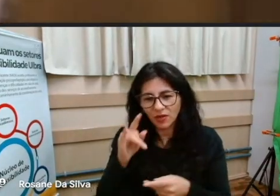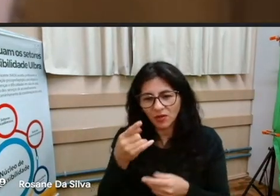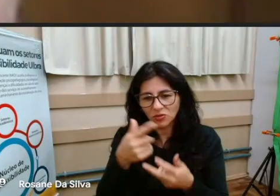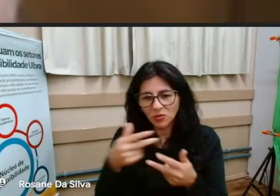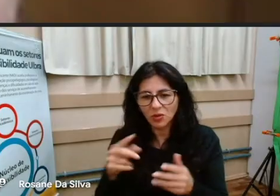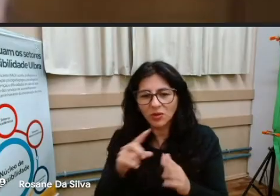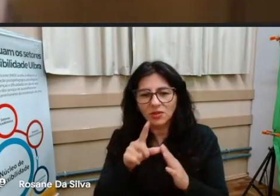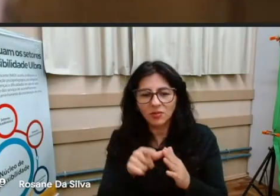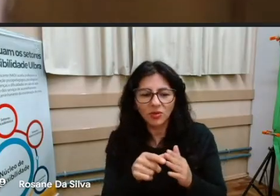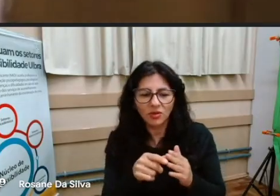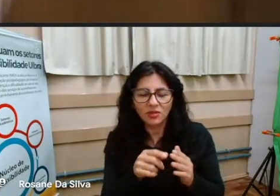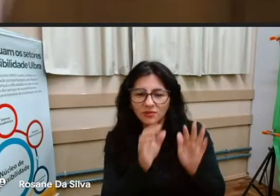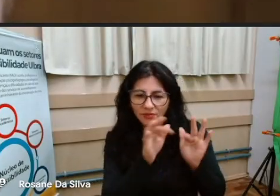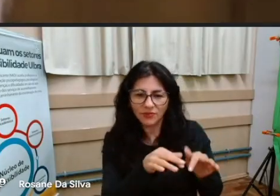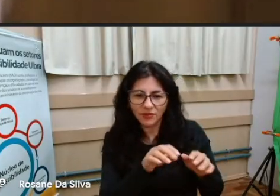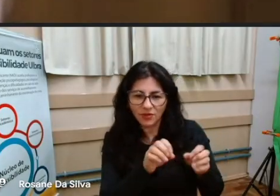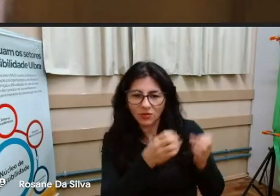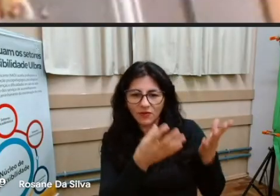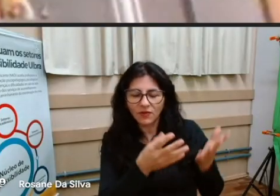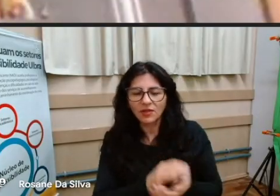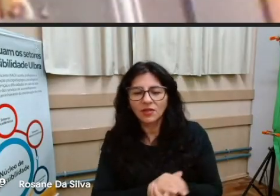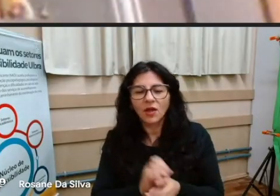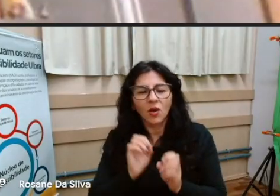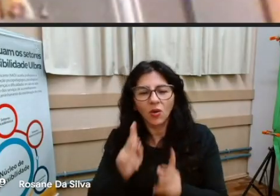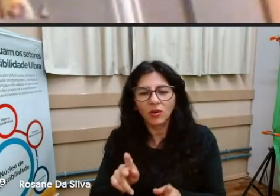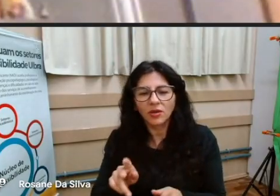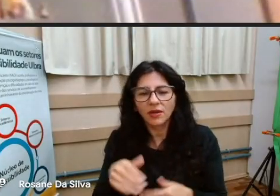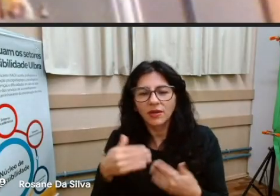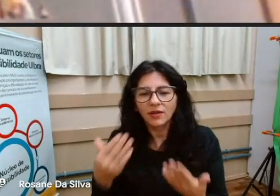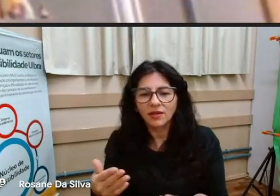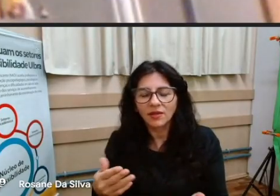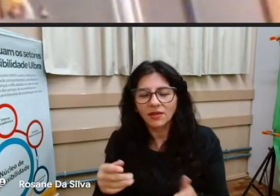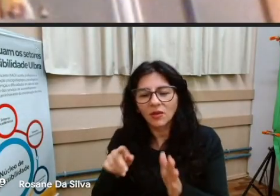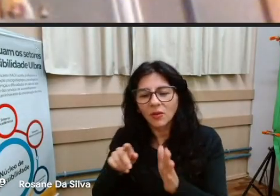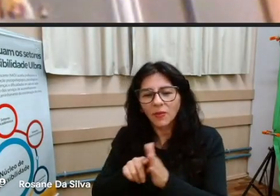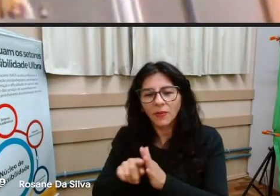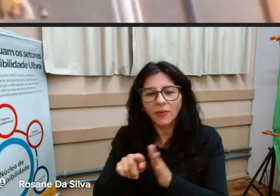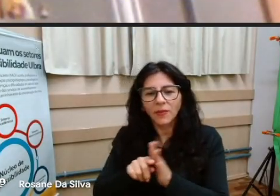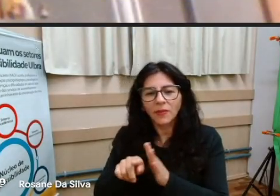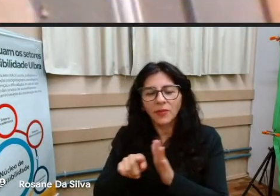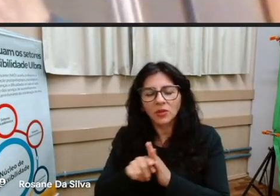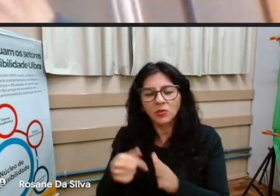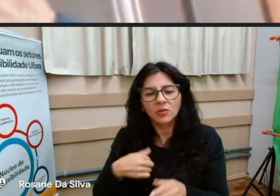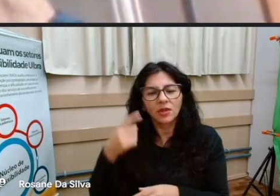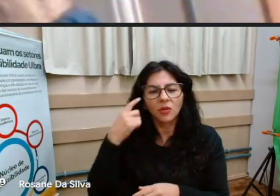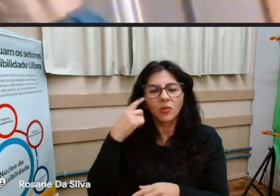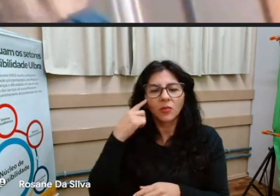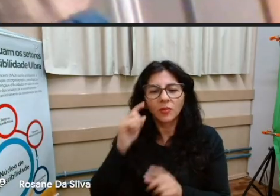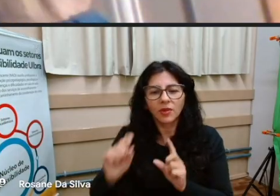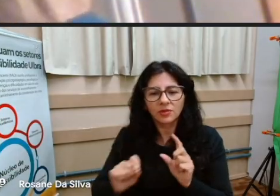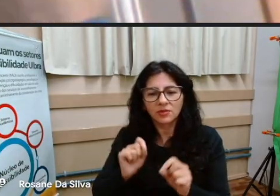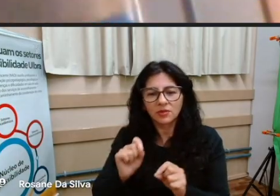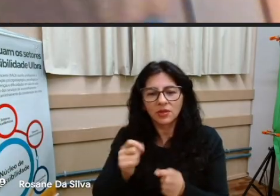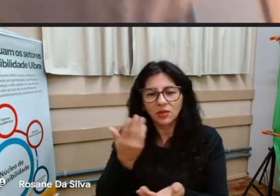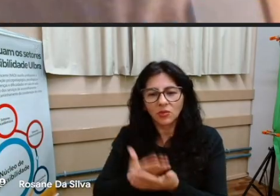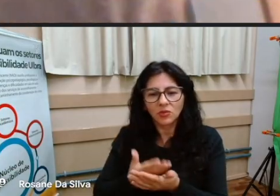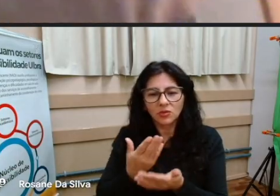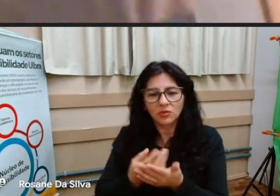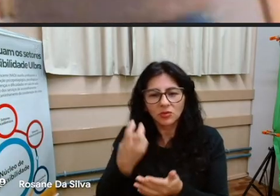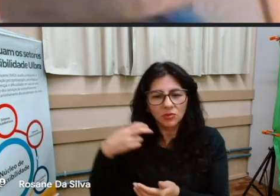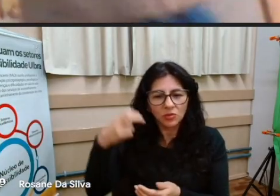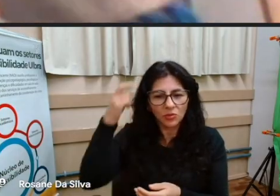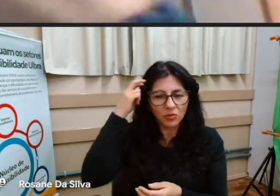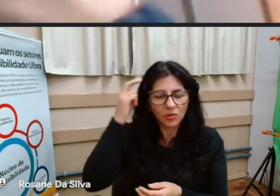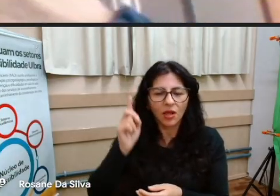evento Então pessoal Muito obrigado Ok bom a respeito da pergunta eu penso que que os estudos